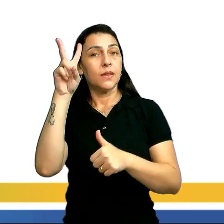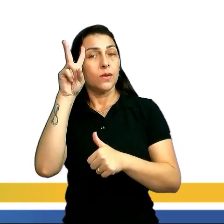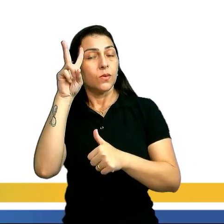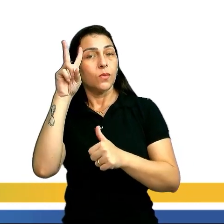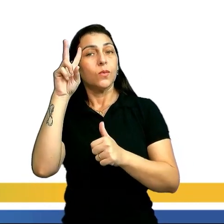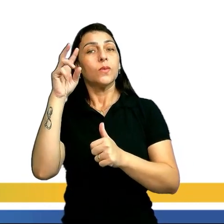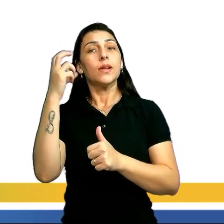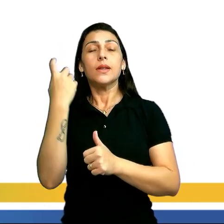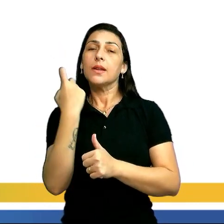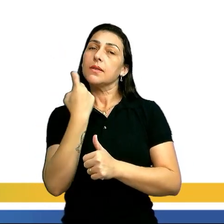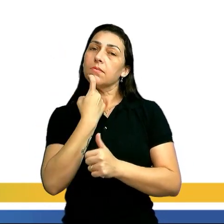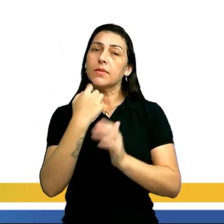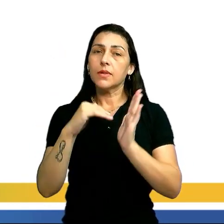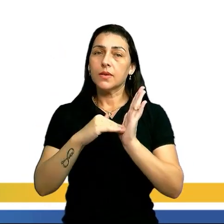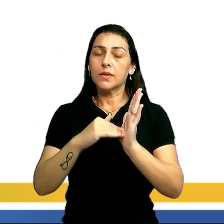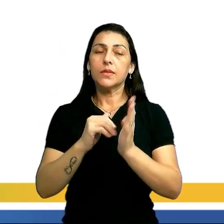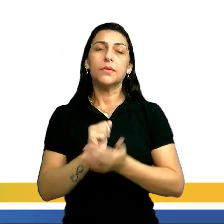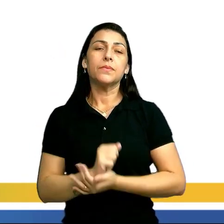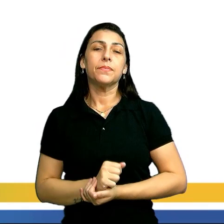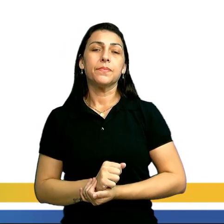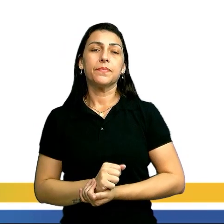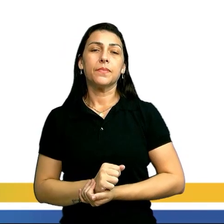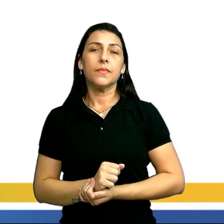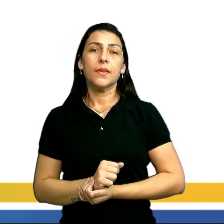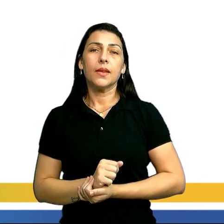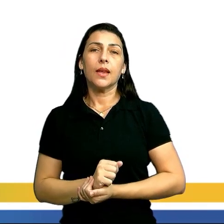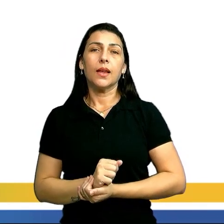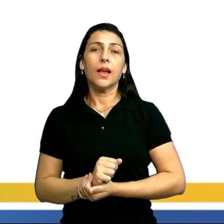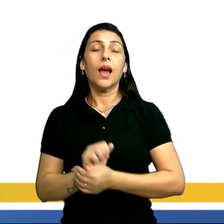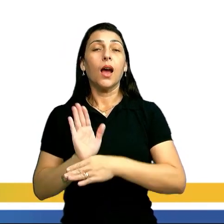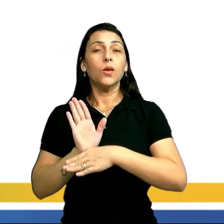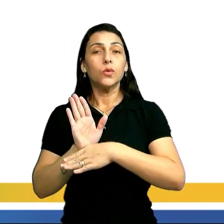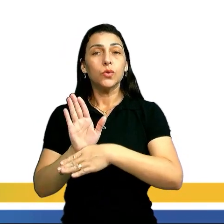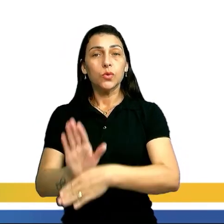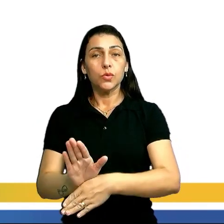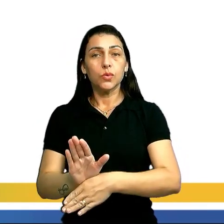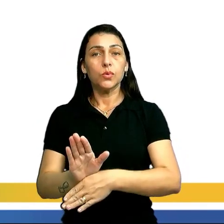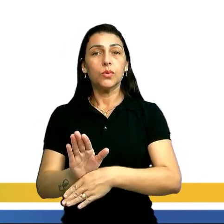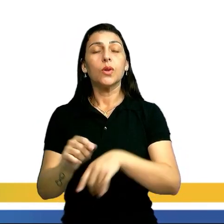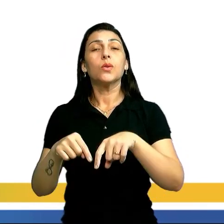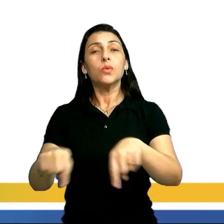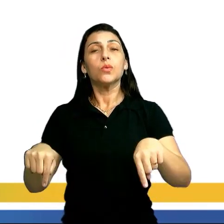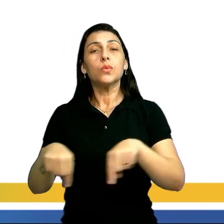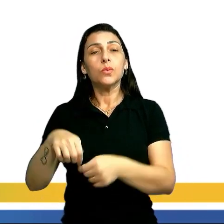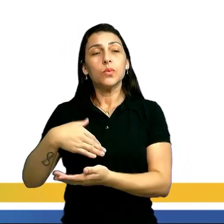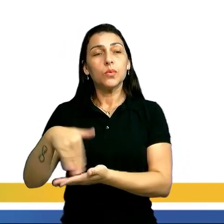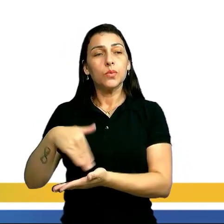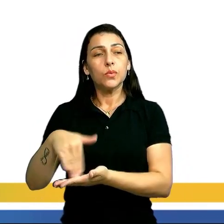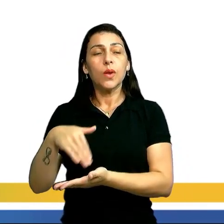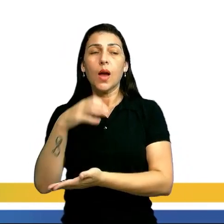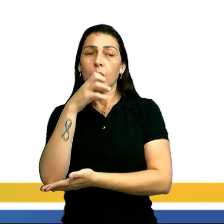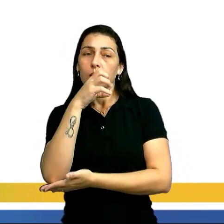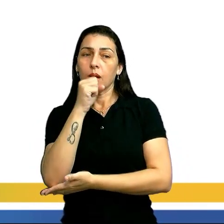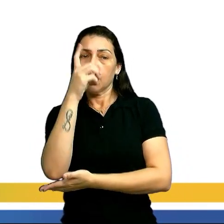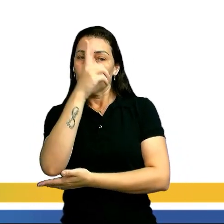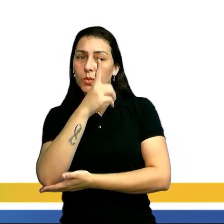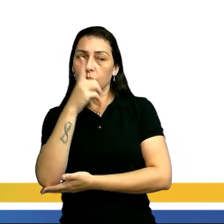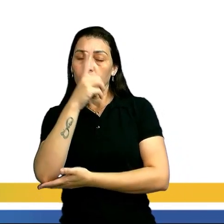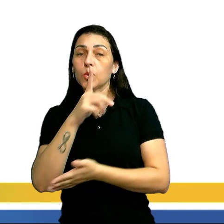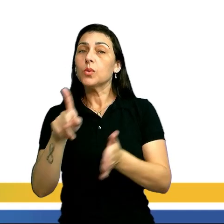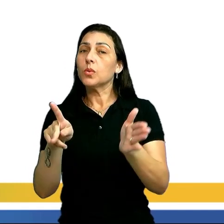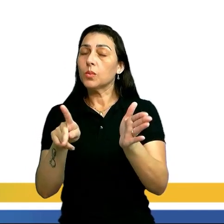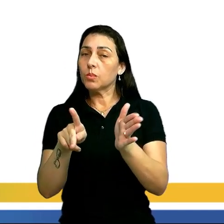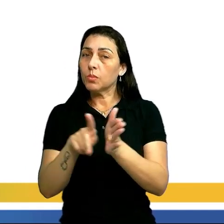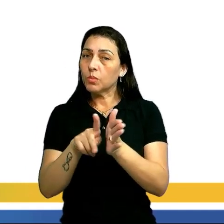a sexta-feira, e é auxiliar de escritório, aos sábados e domingo.